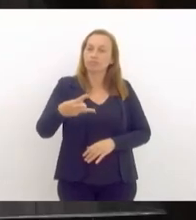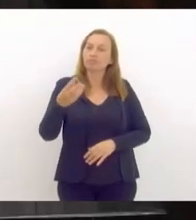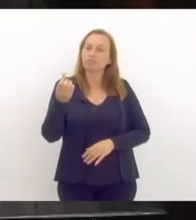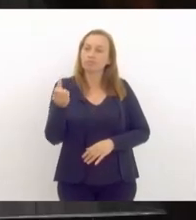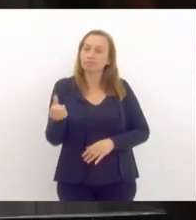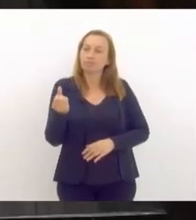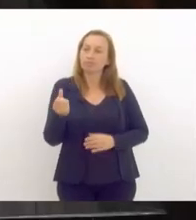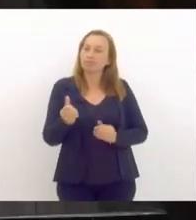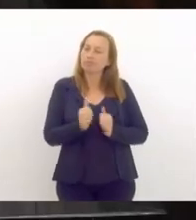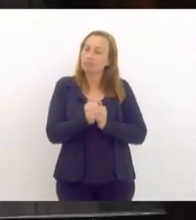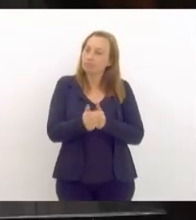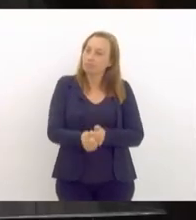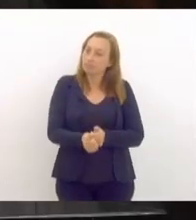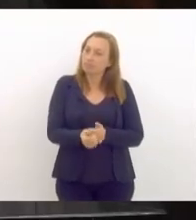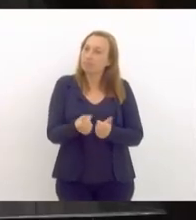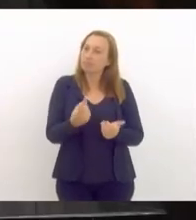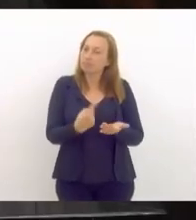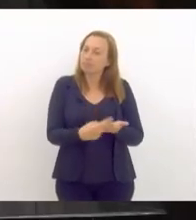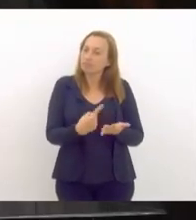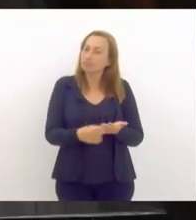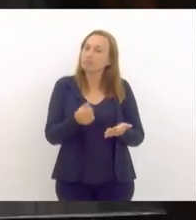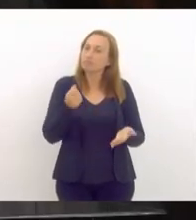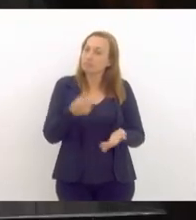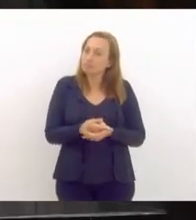acordado e pagando